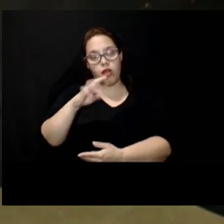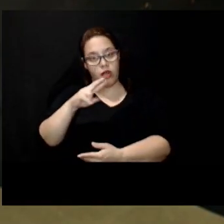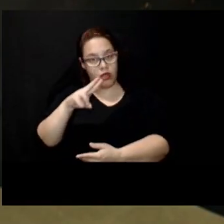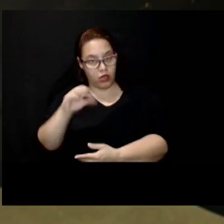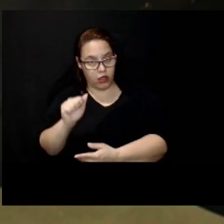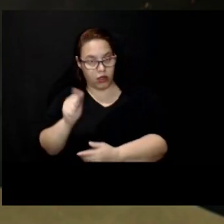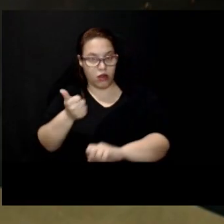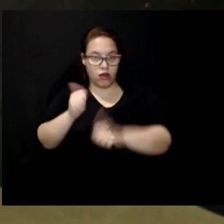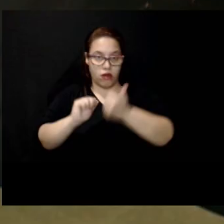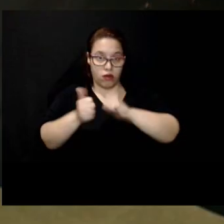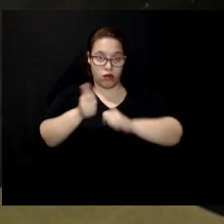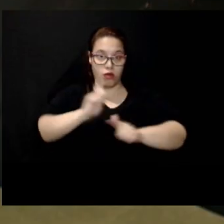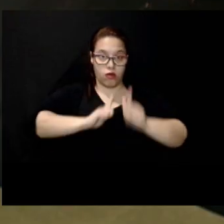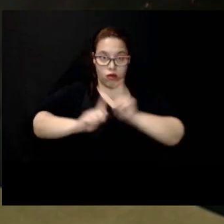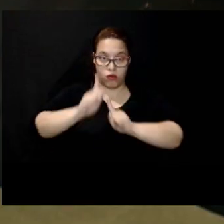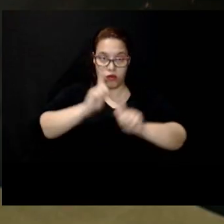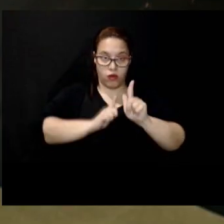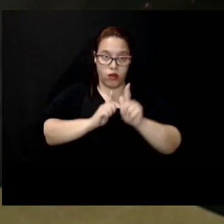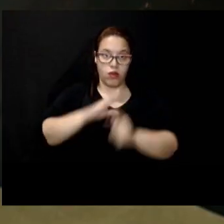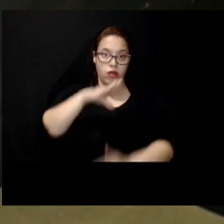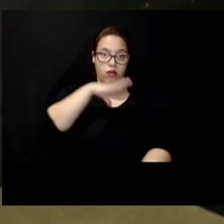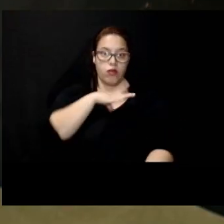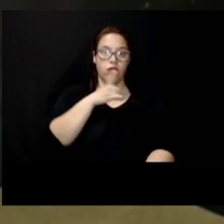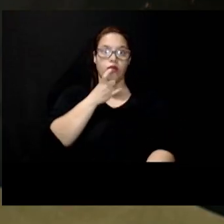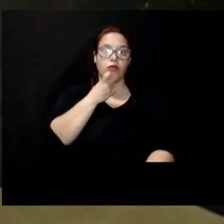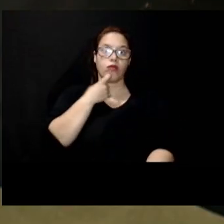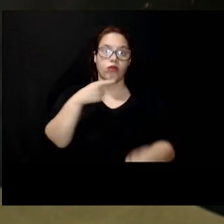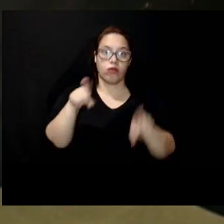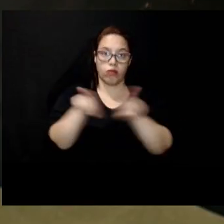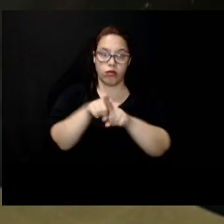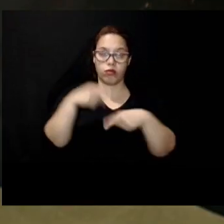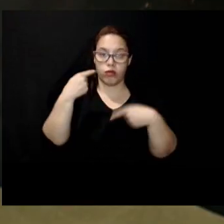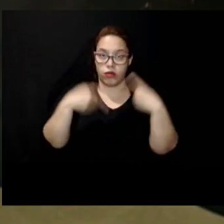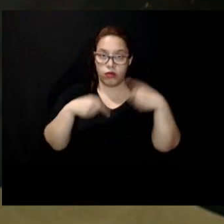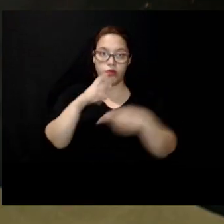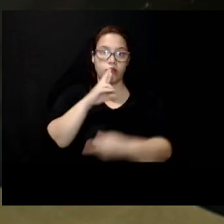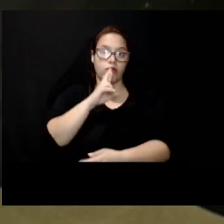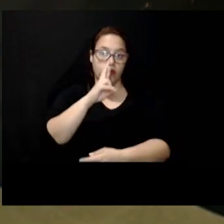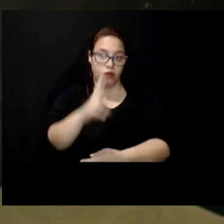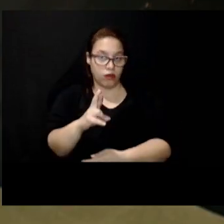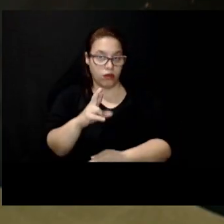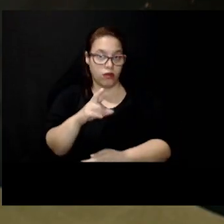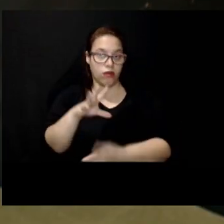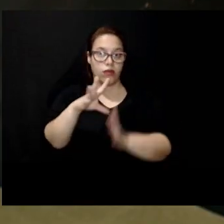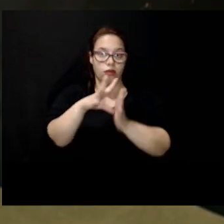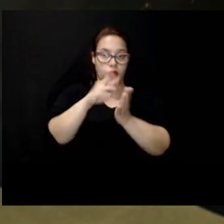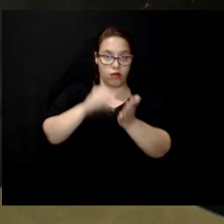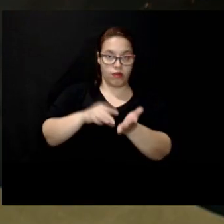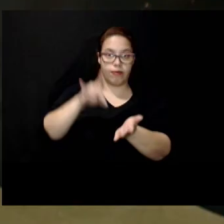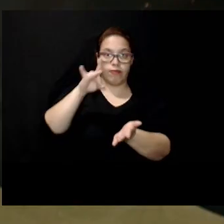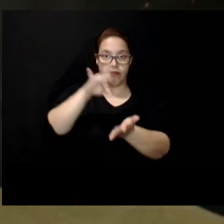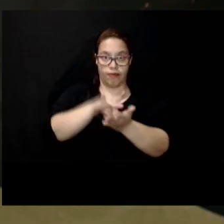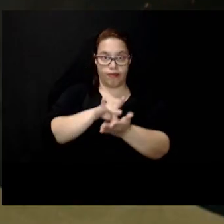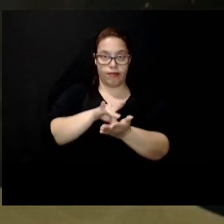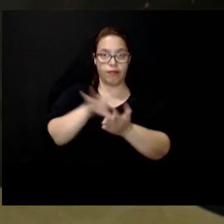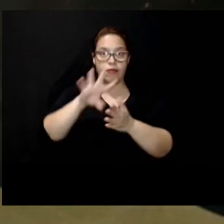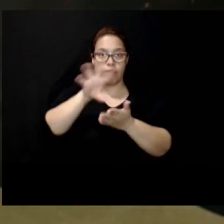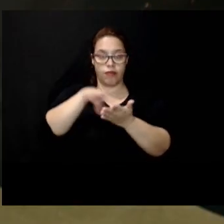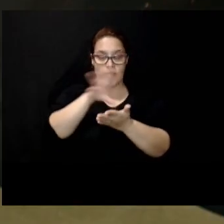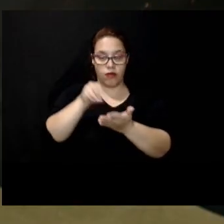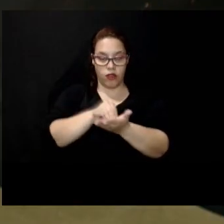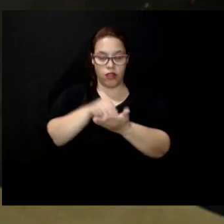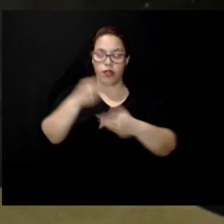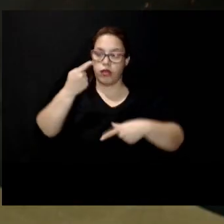de resíduos no município e também debater soluções para um modelo mais eficiente e sustentável. O debate é aberto